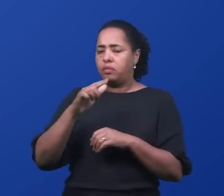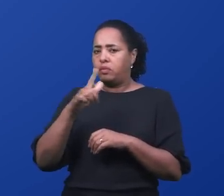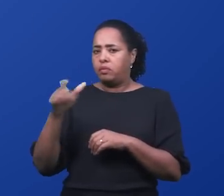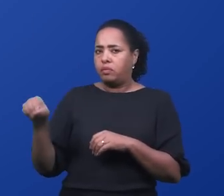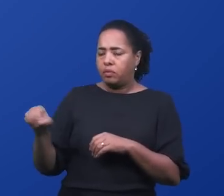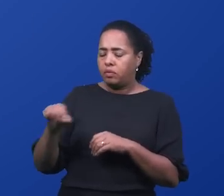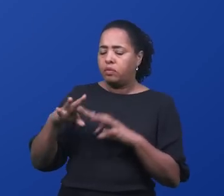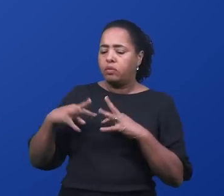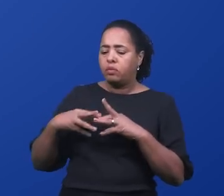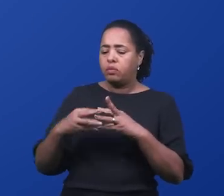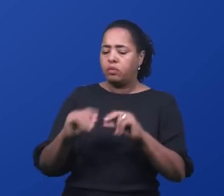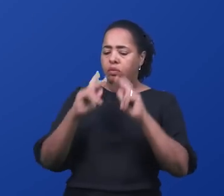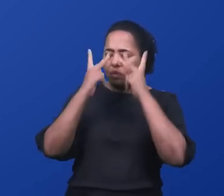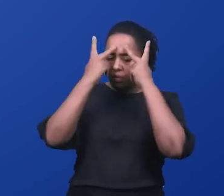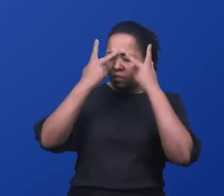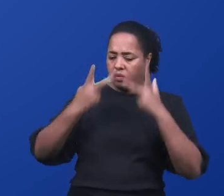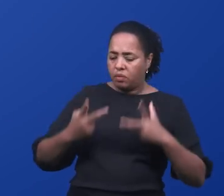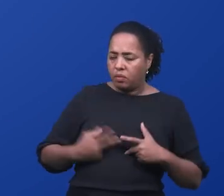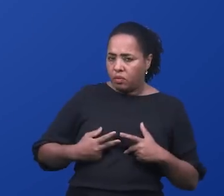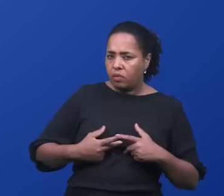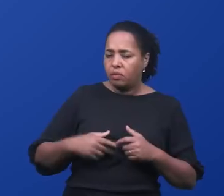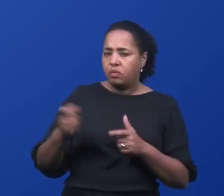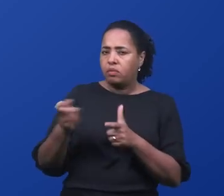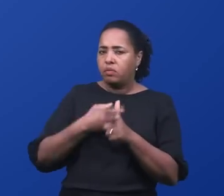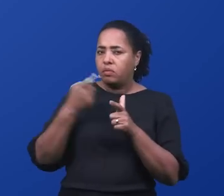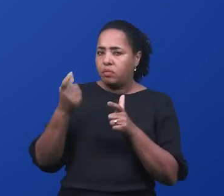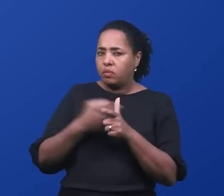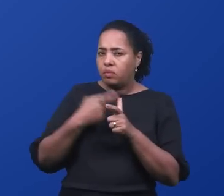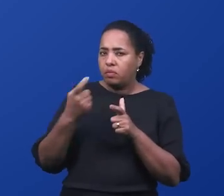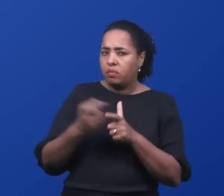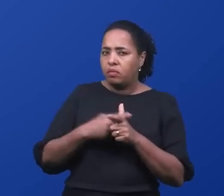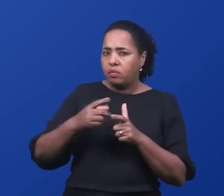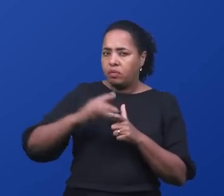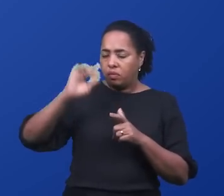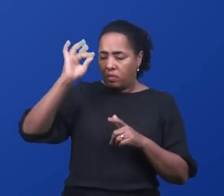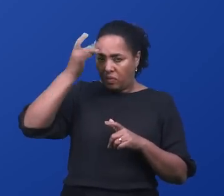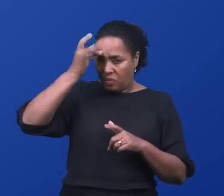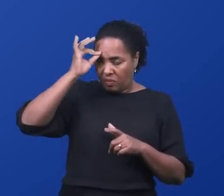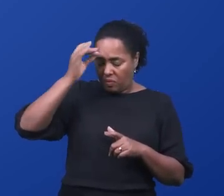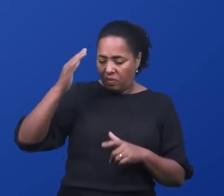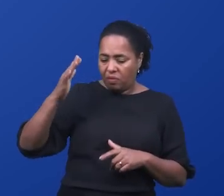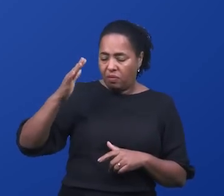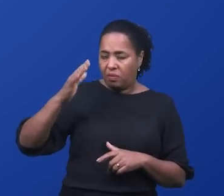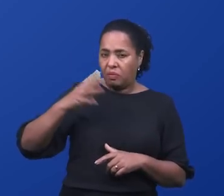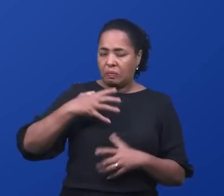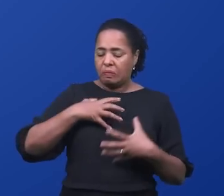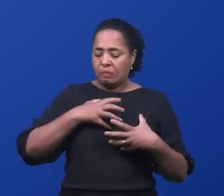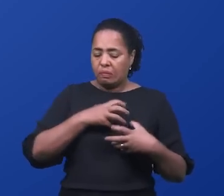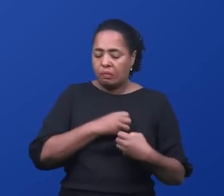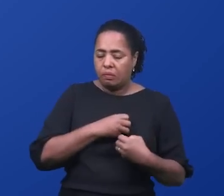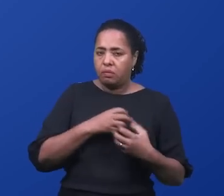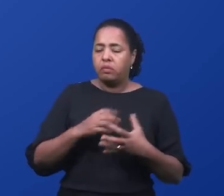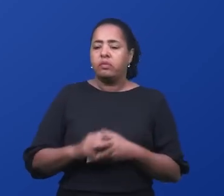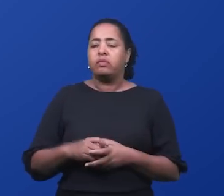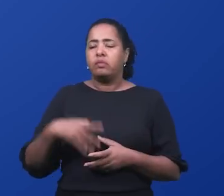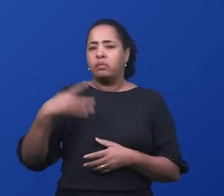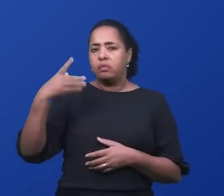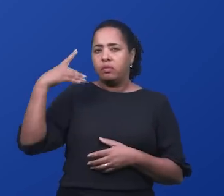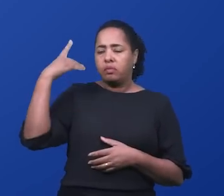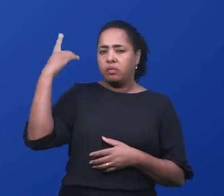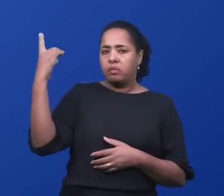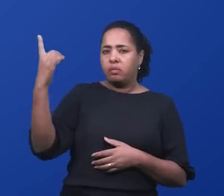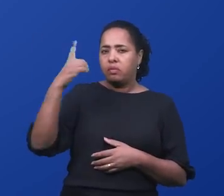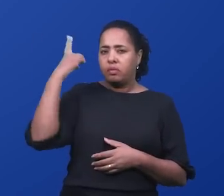ele todo homem aperto, endividado e de espírito desgostoso. E Davi, com esses